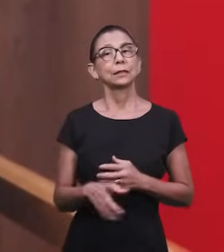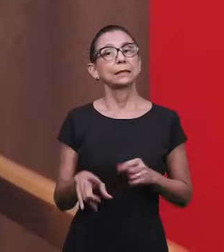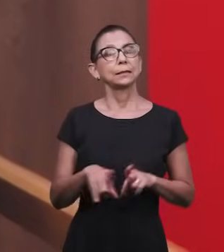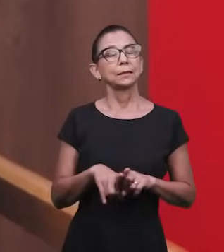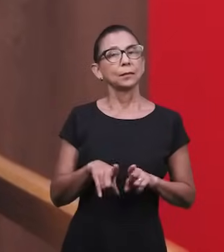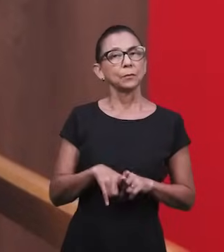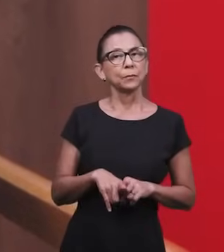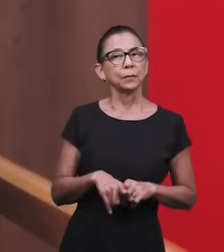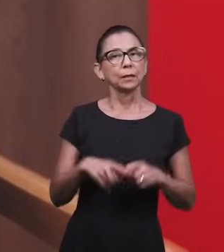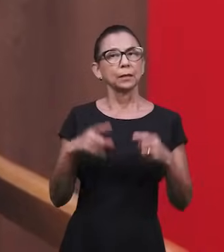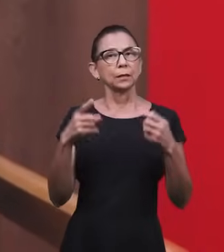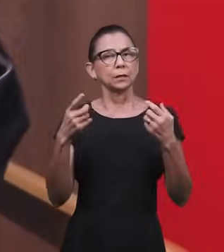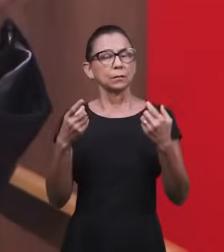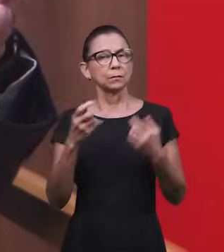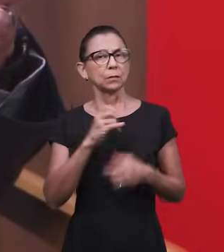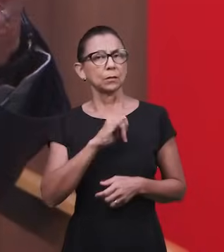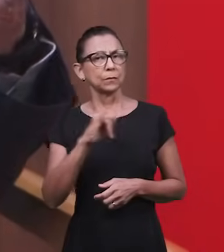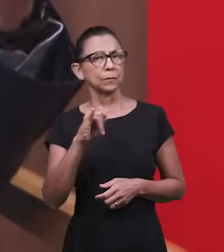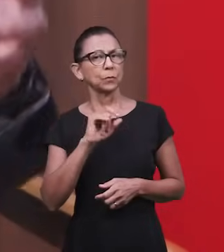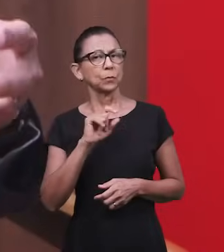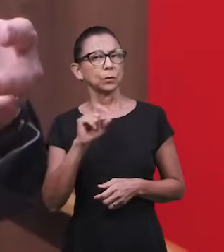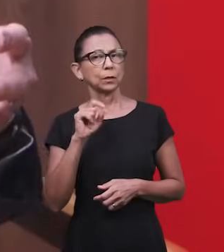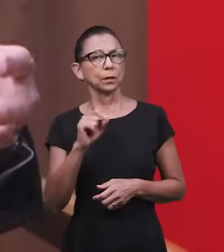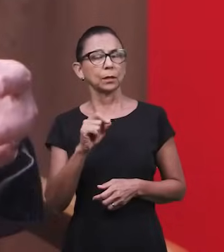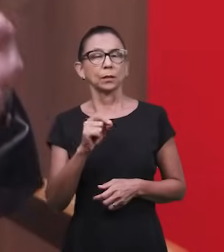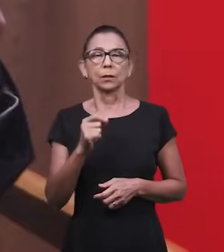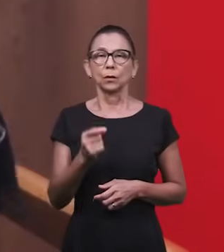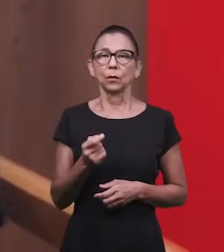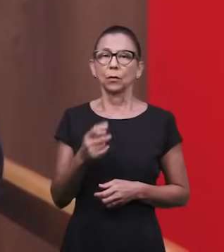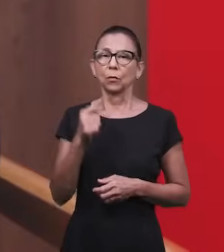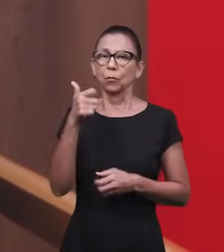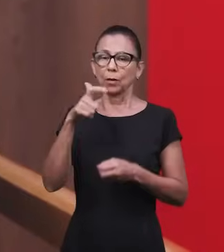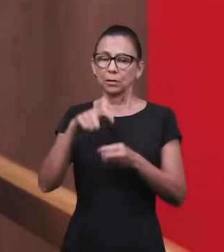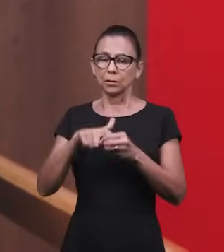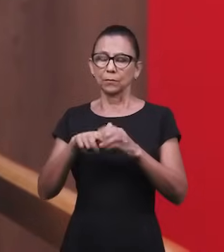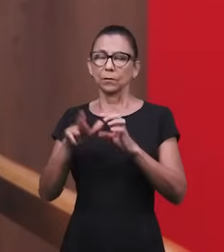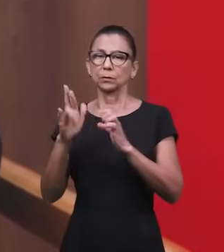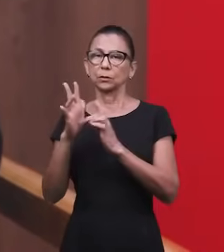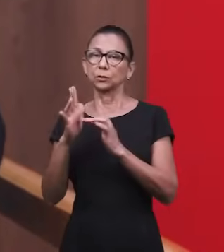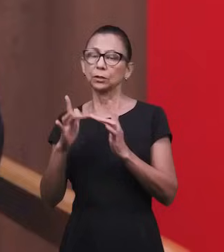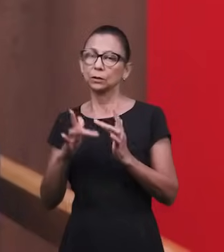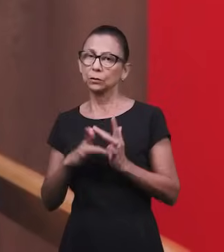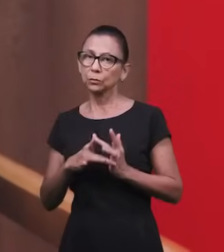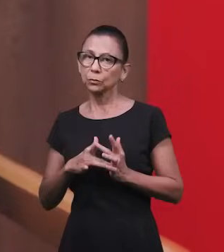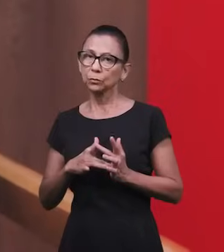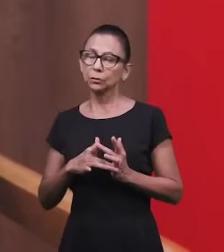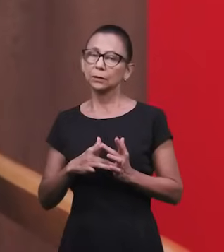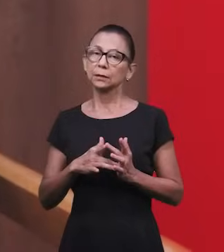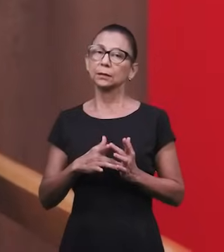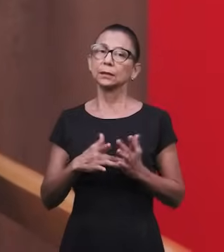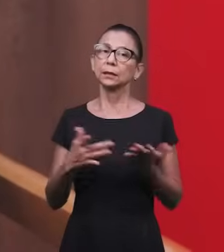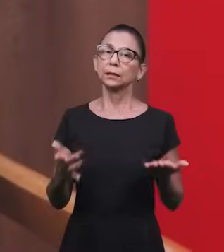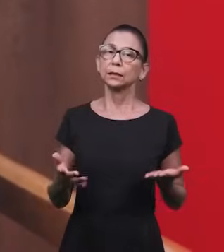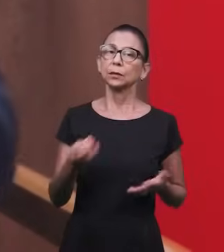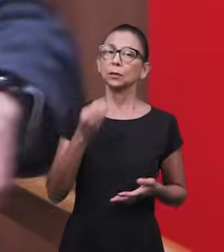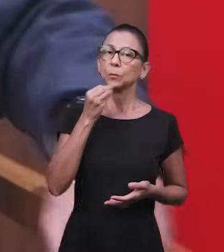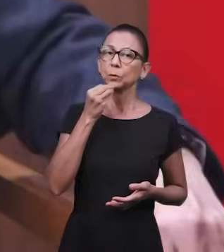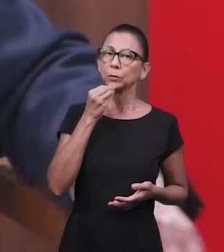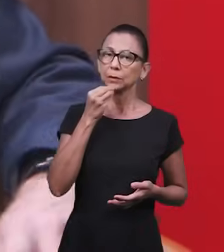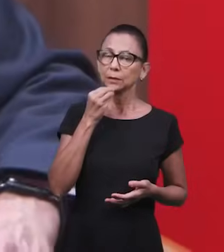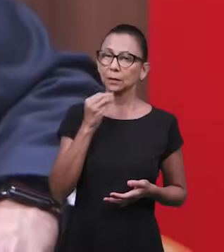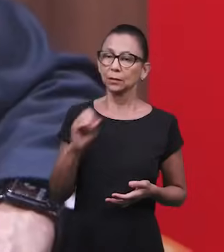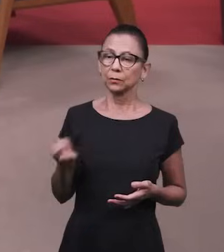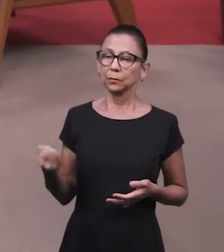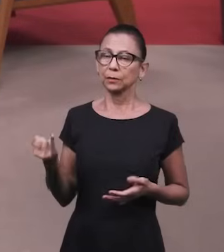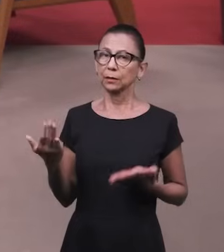voltar, mas tudo está em torno da vida eterna, da chance que o homem tem de gozar a